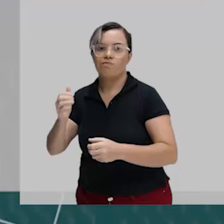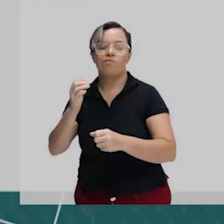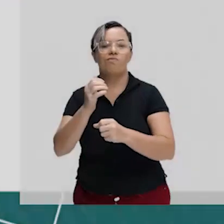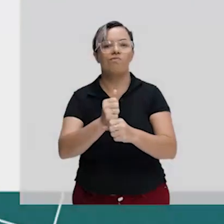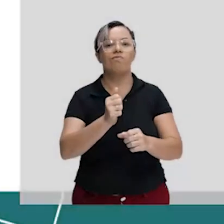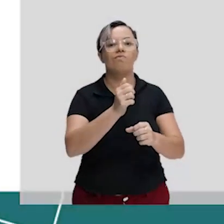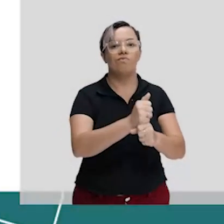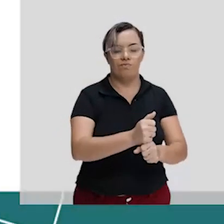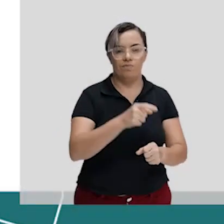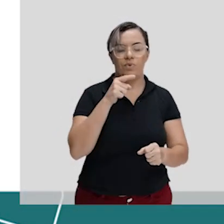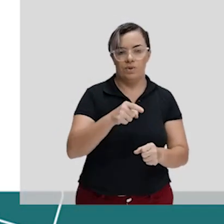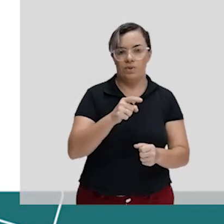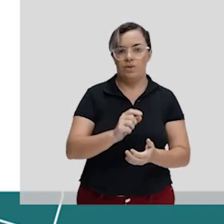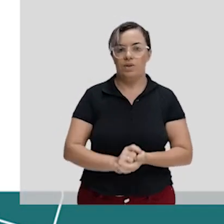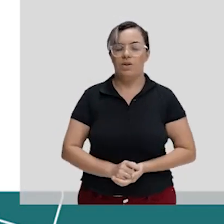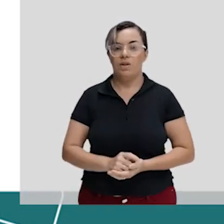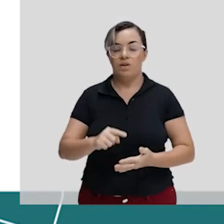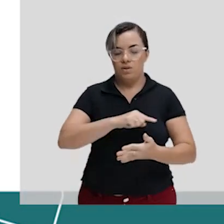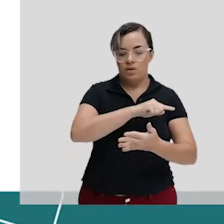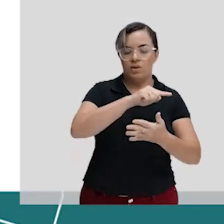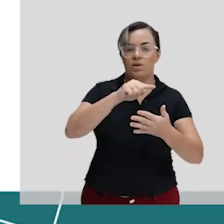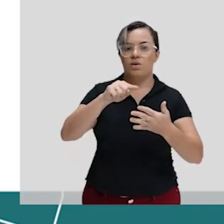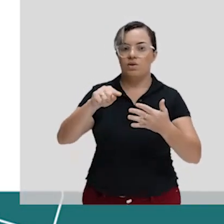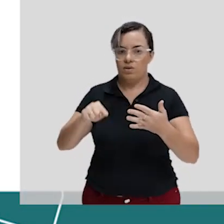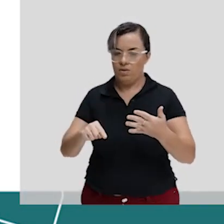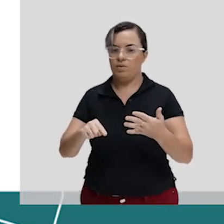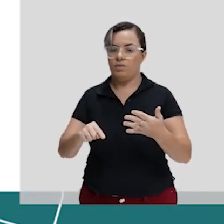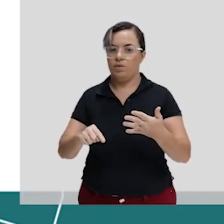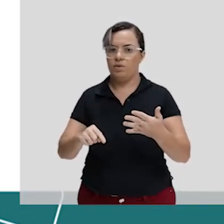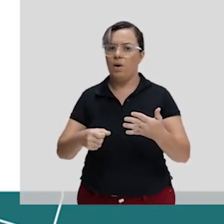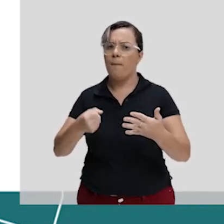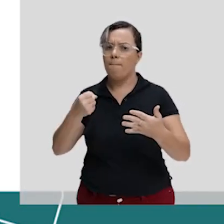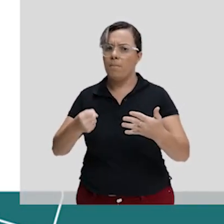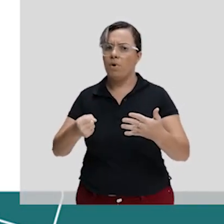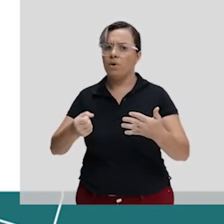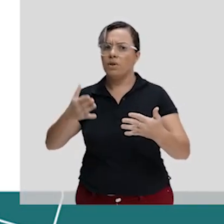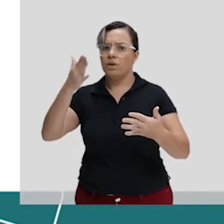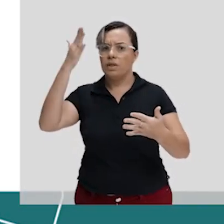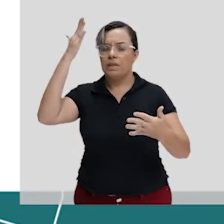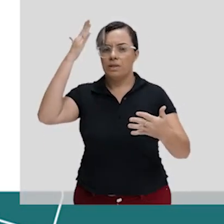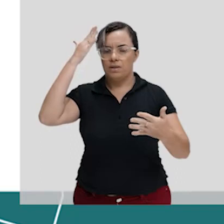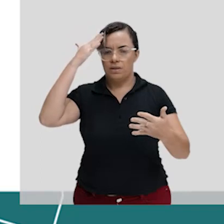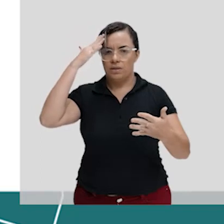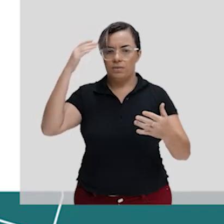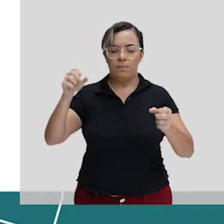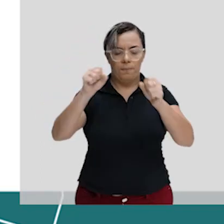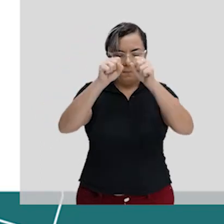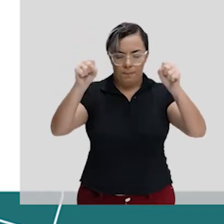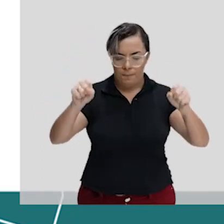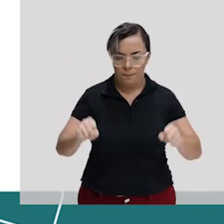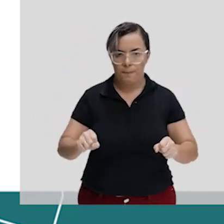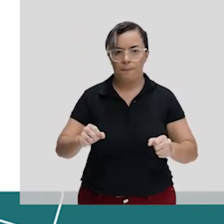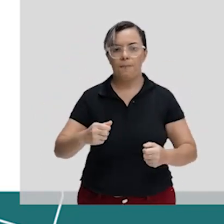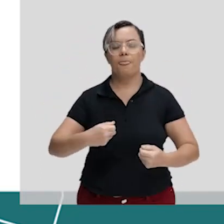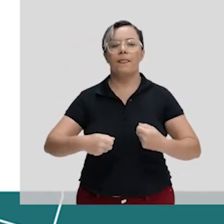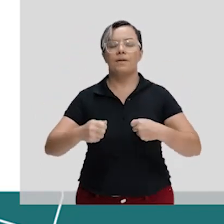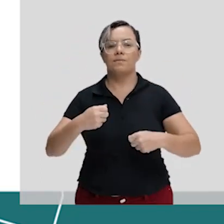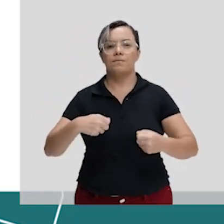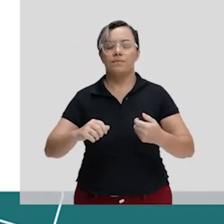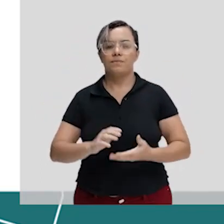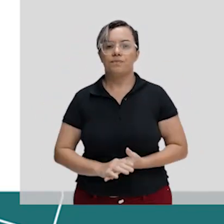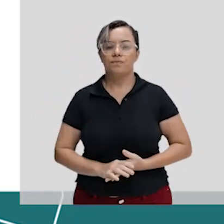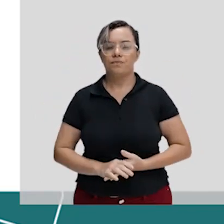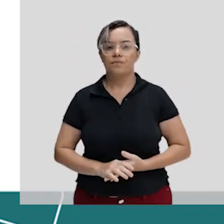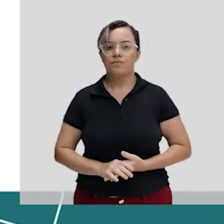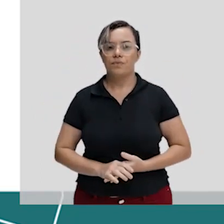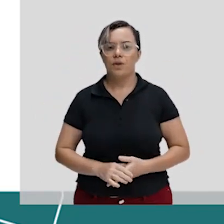são questões pontuais para poder se ter um entendimento do mercantilismo, para que a gente